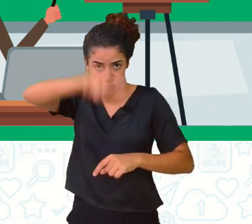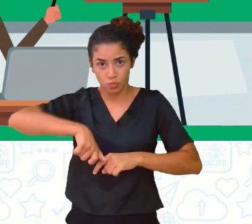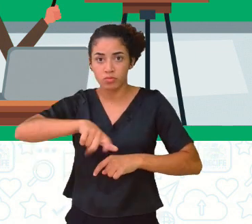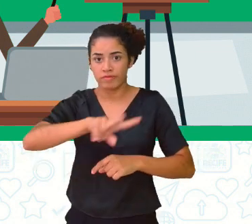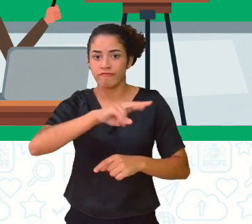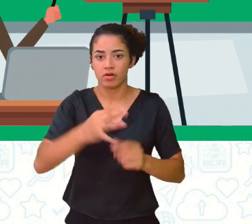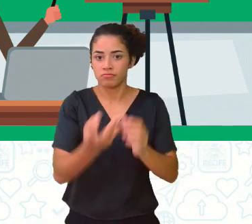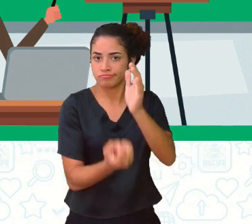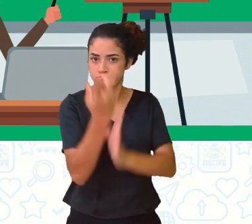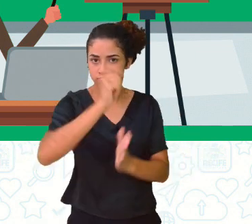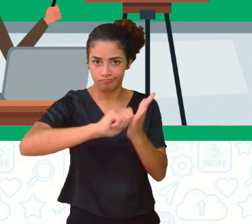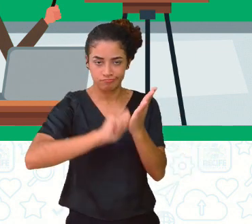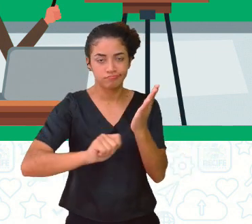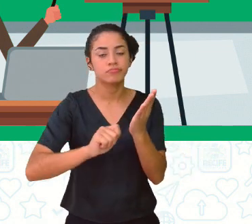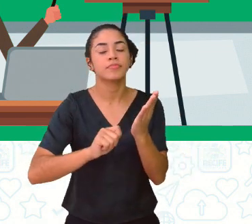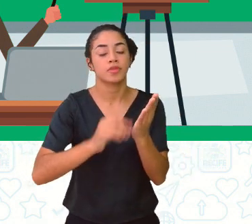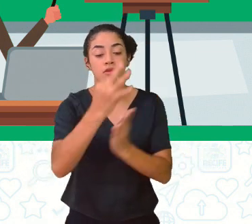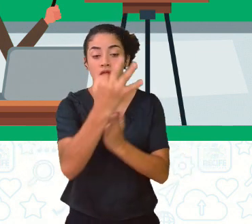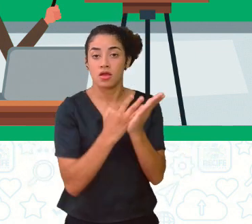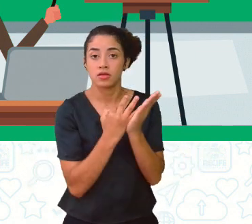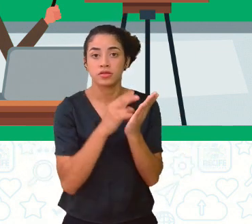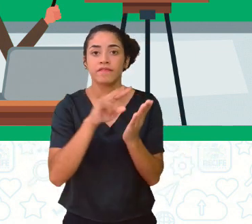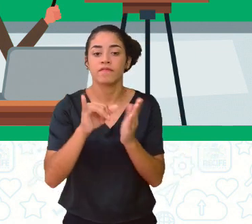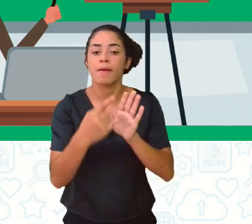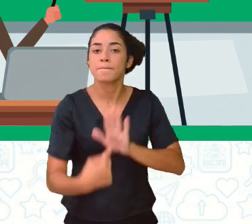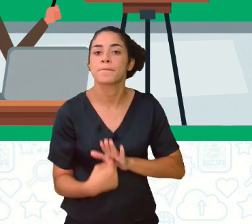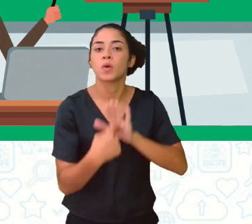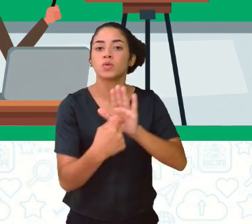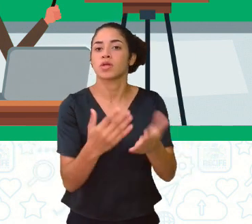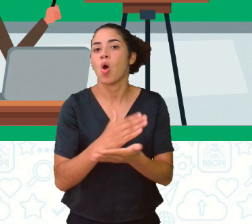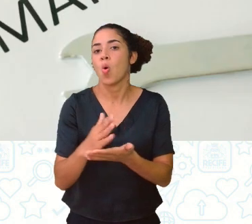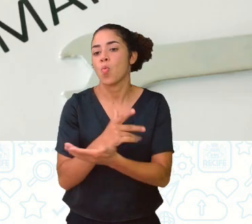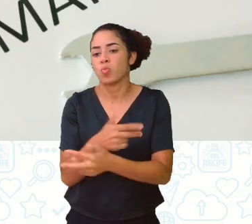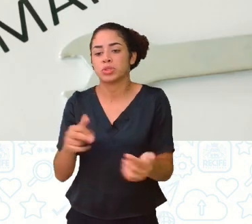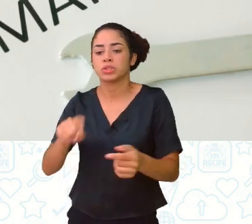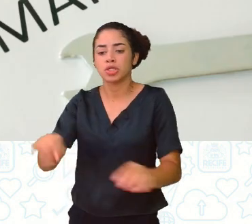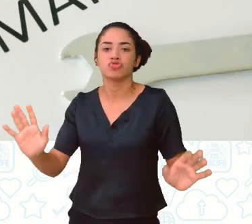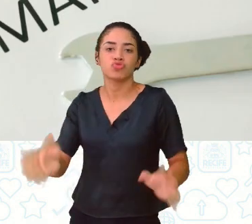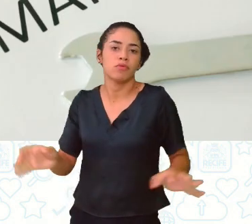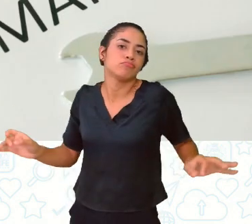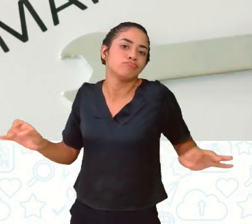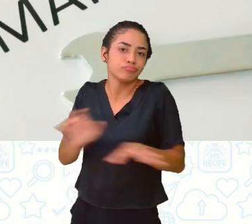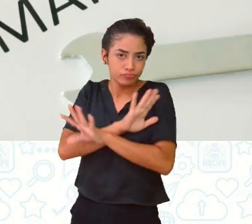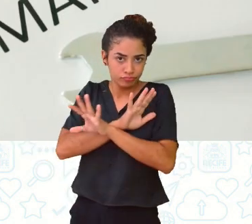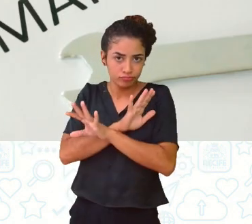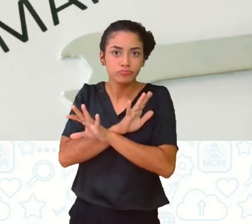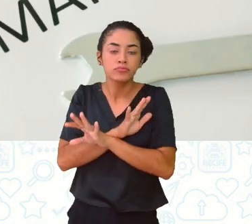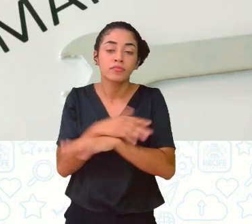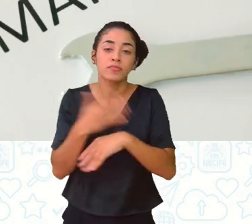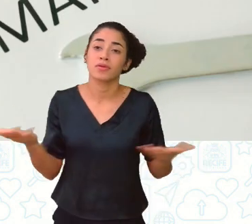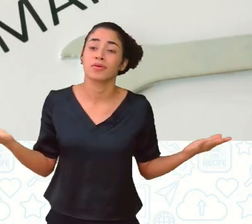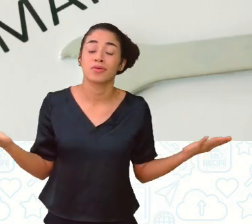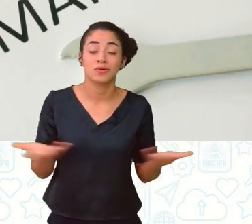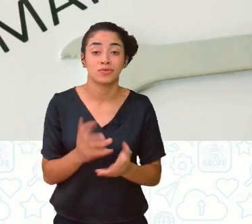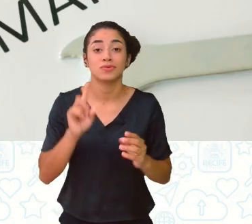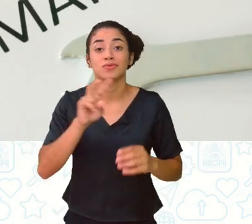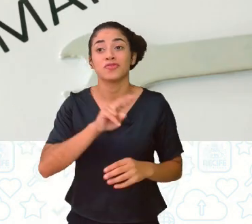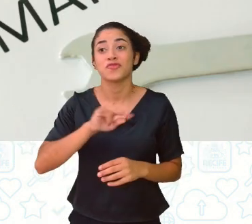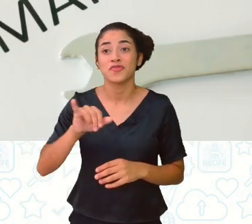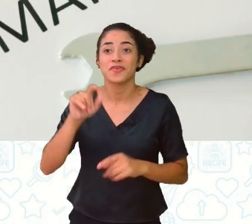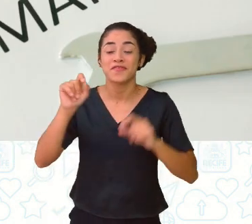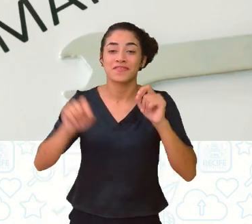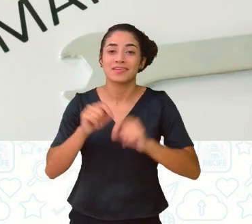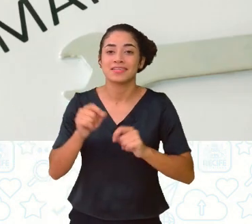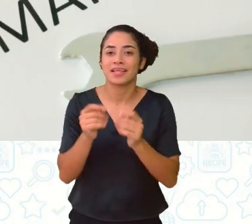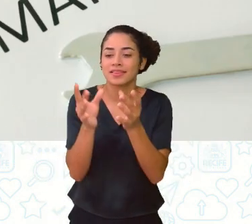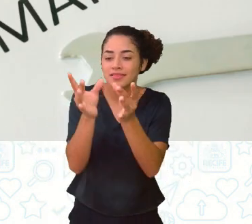vai expor algo, né, que ele concluiu. E por fim, a gente vai falar do